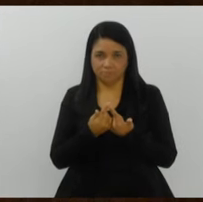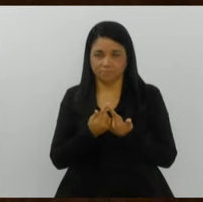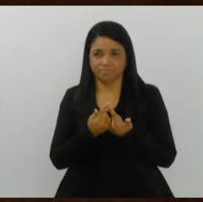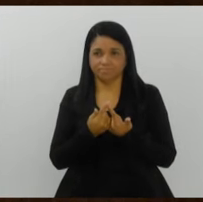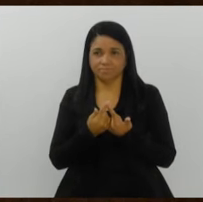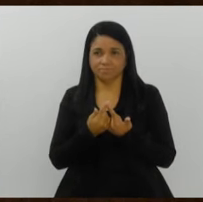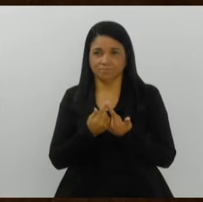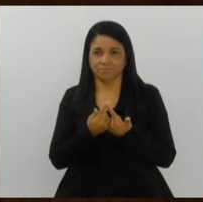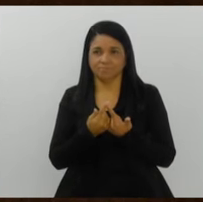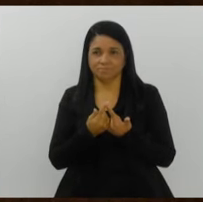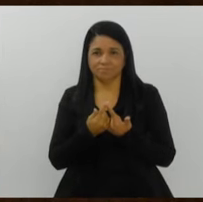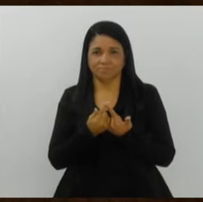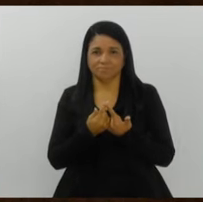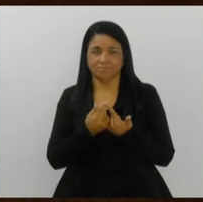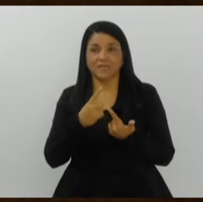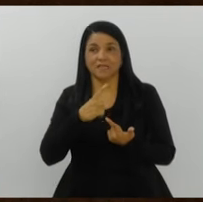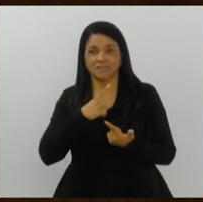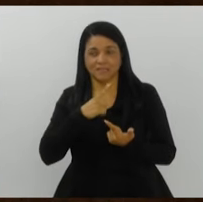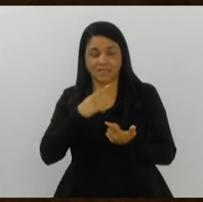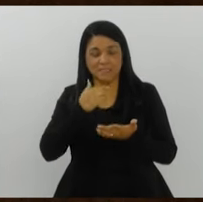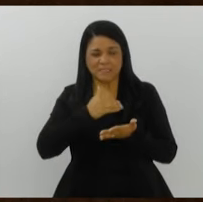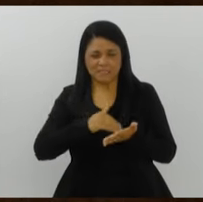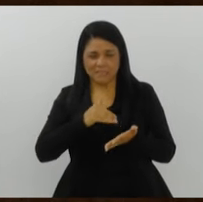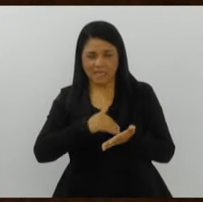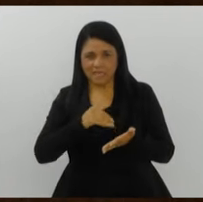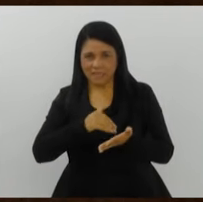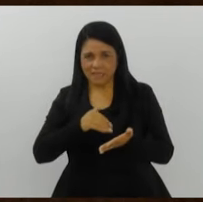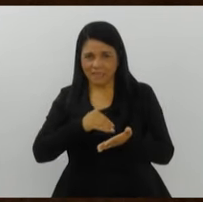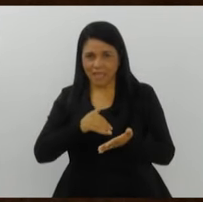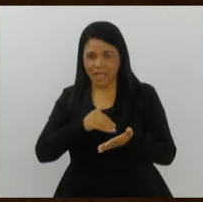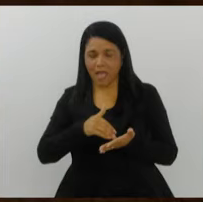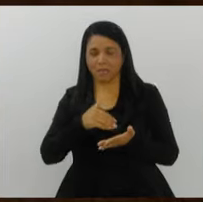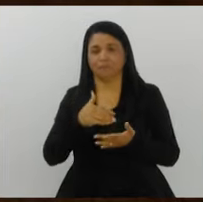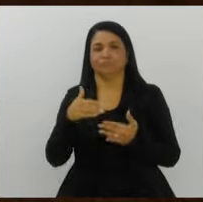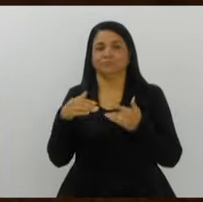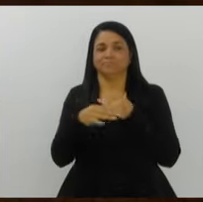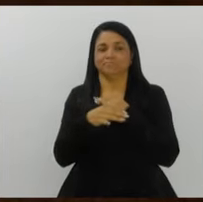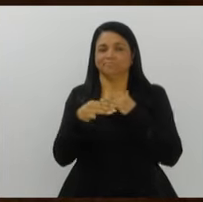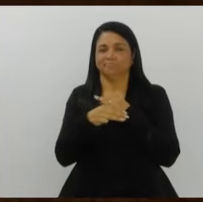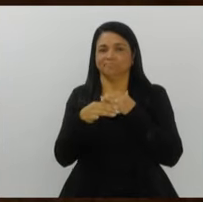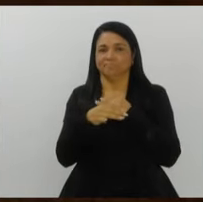tem secretário mequetrefe da cidade de Niterói,